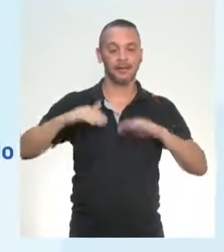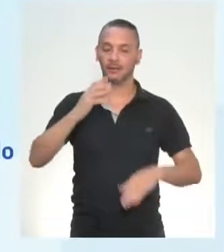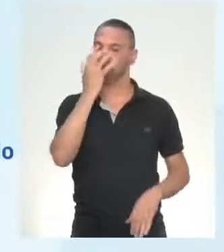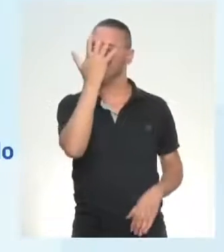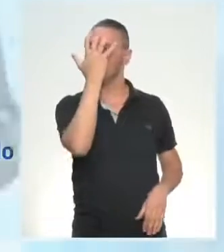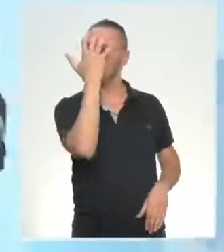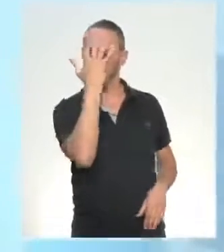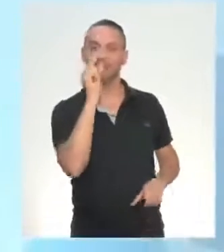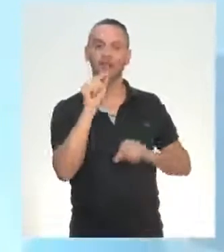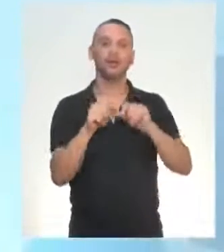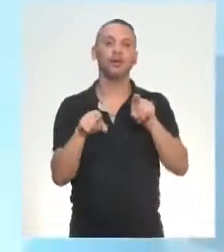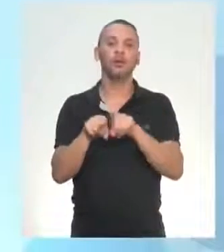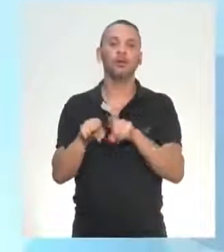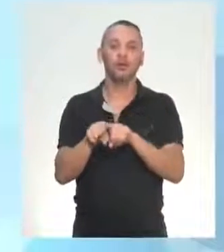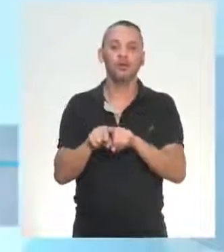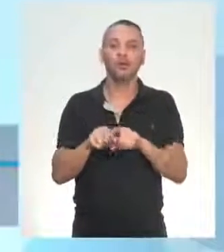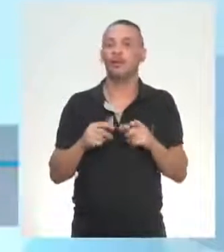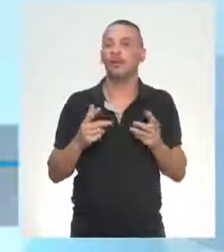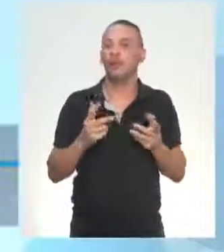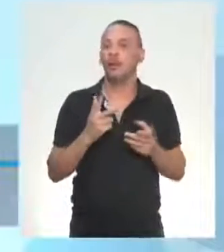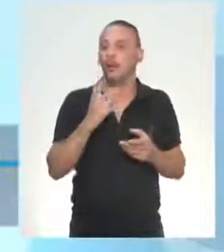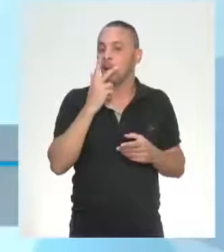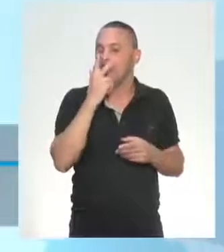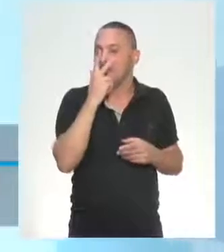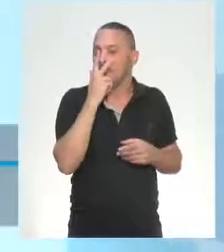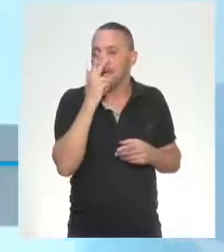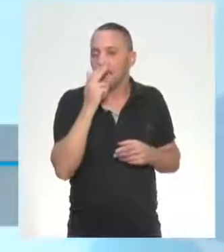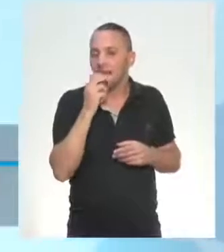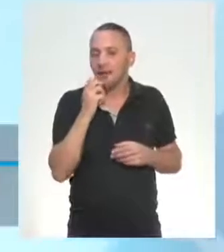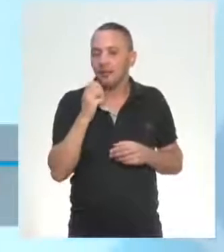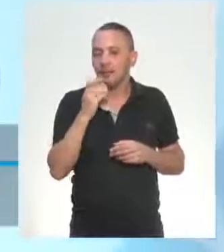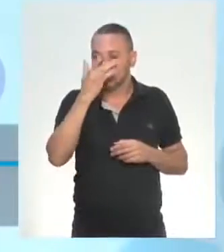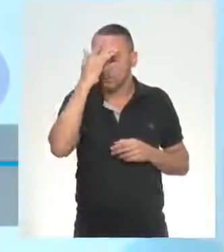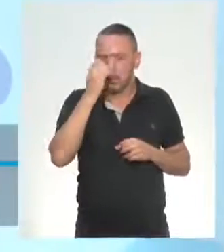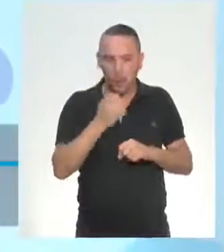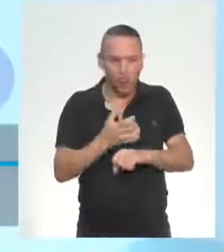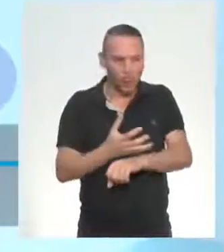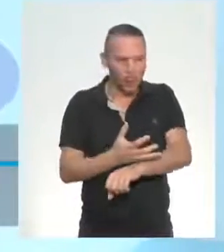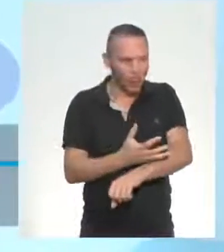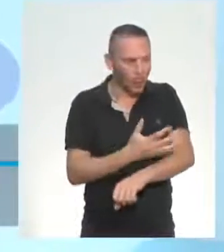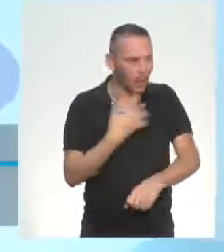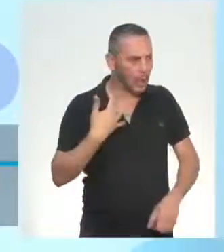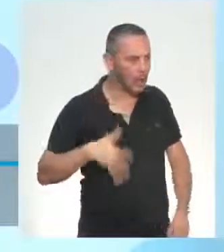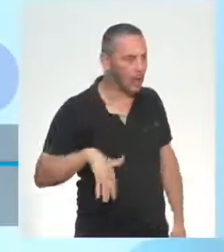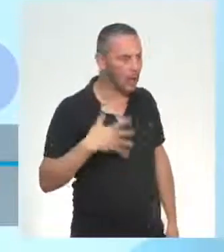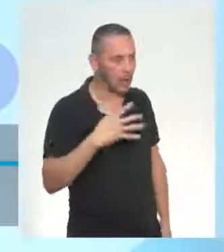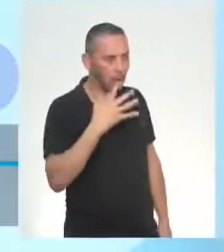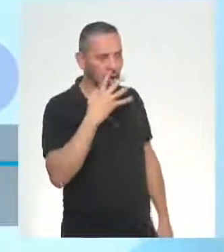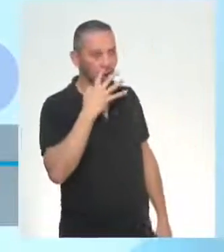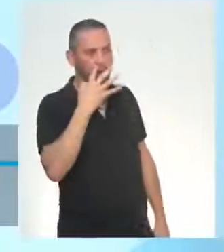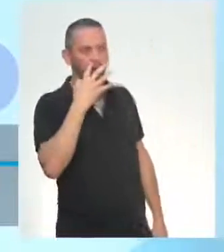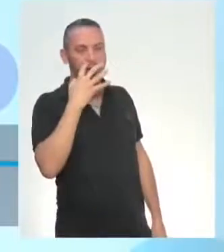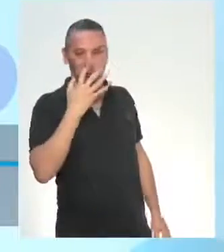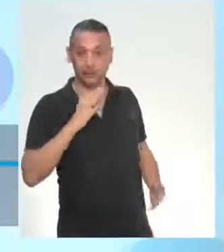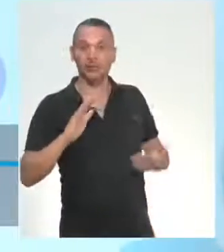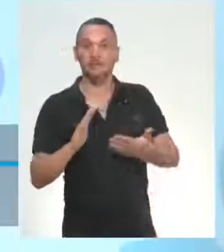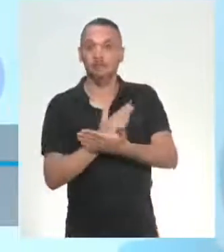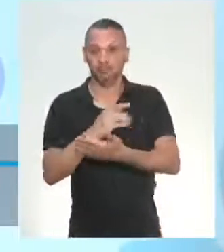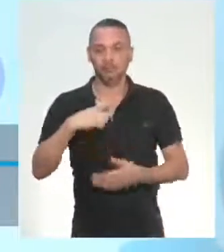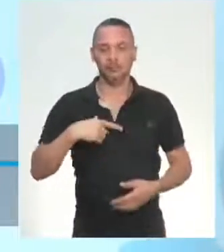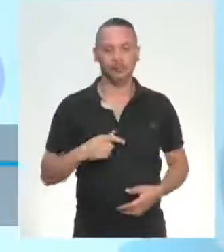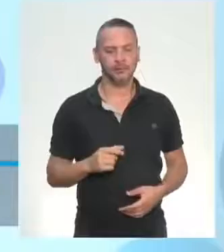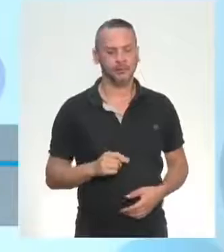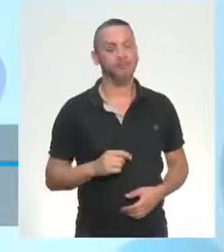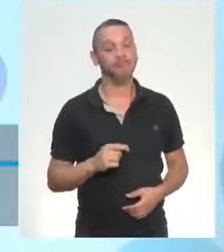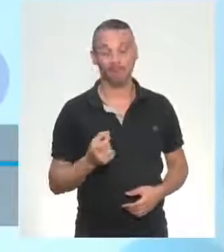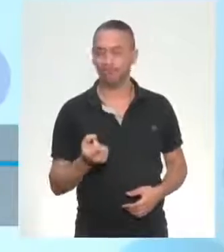máscaras, galerinha, tem aí, né, um ar ali horripilante, mas a questão do estranhamento, quando